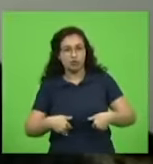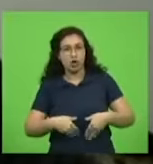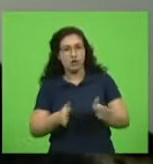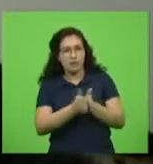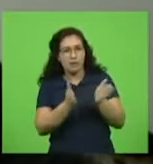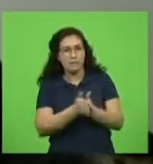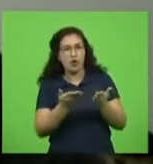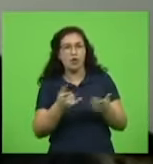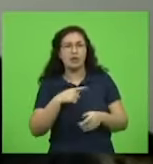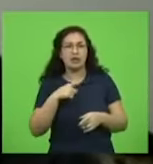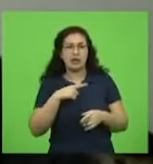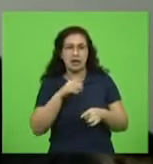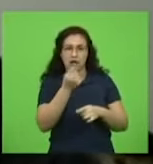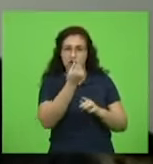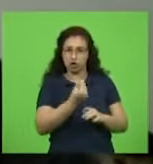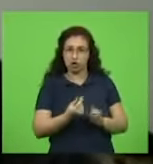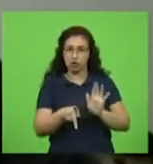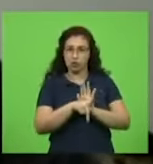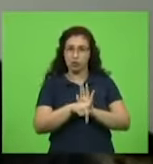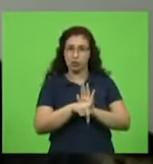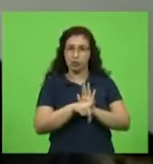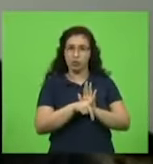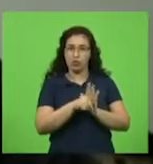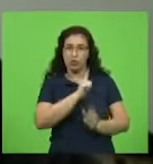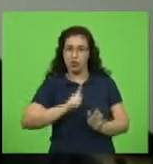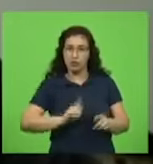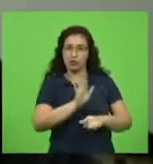que é um valor bem ínfimo, e assim eles possam ter um alimento